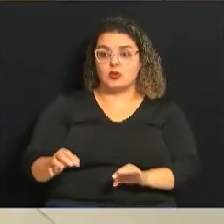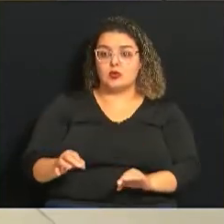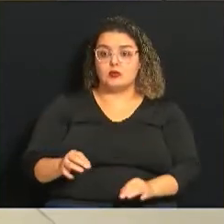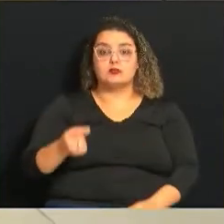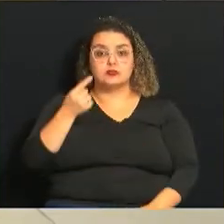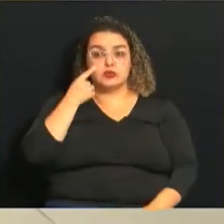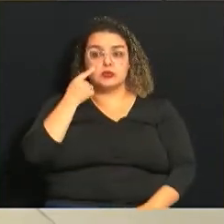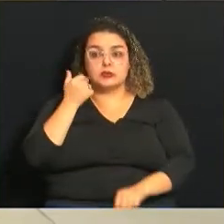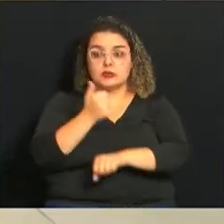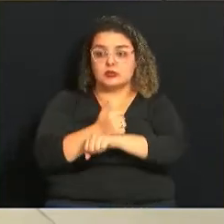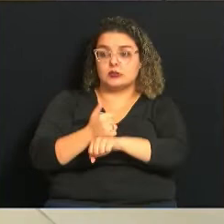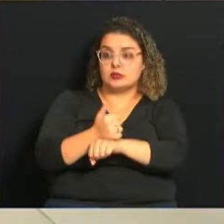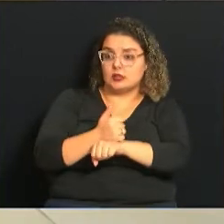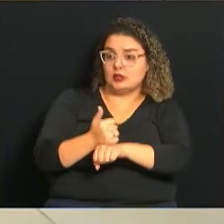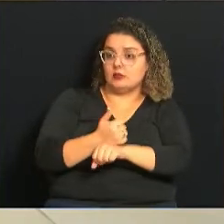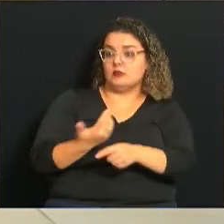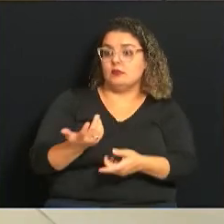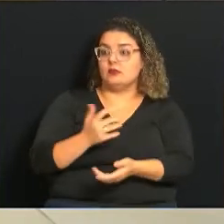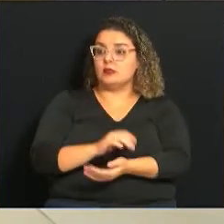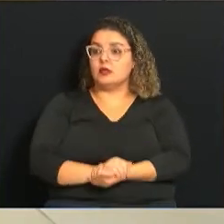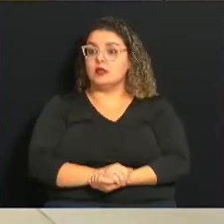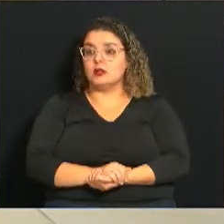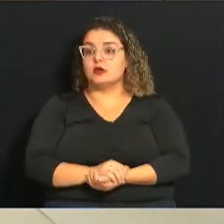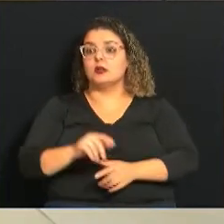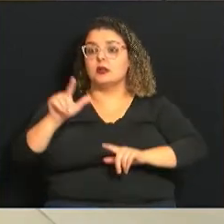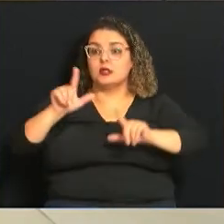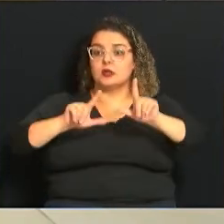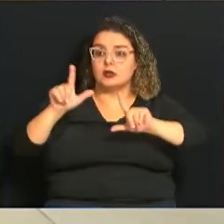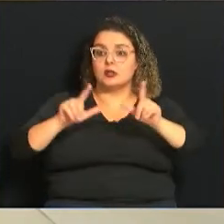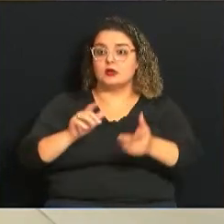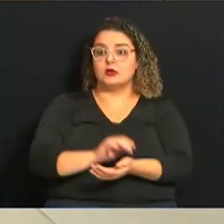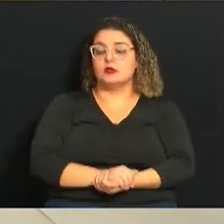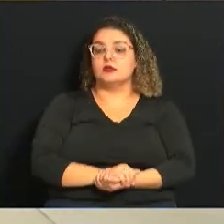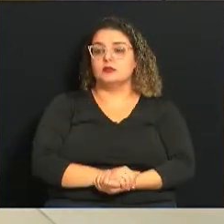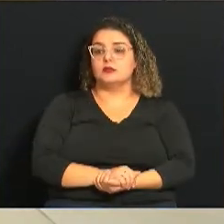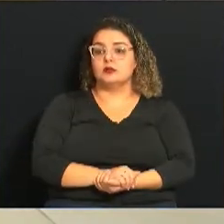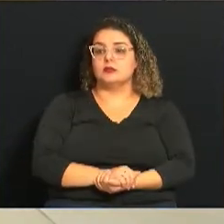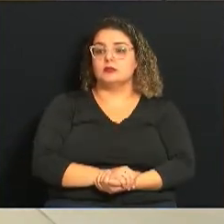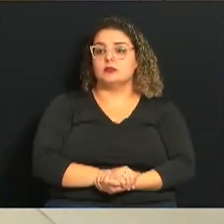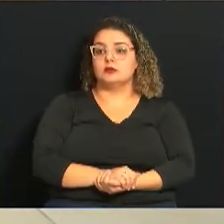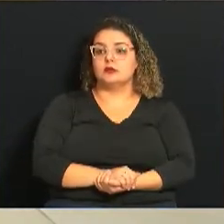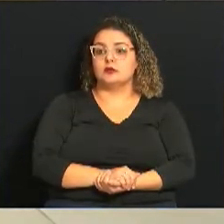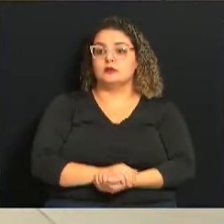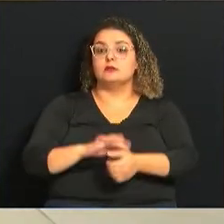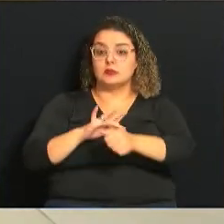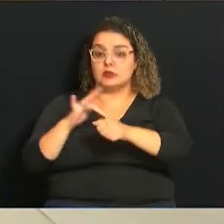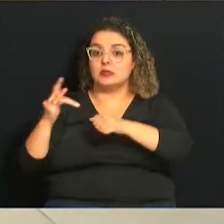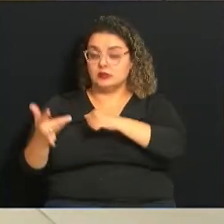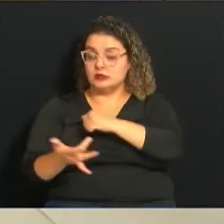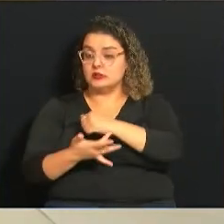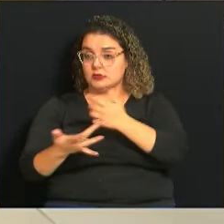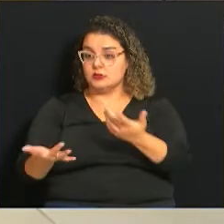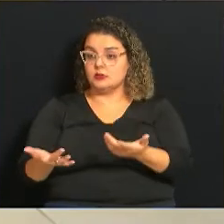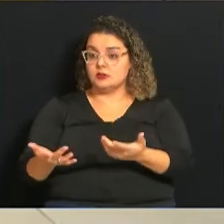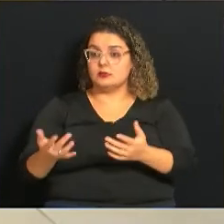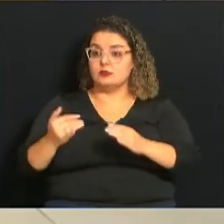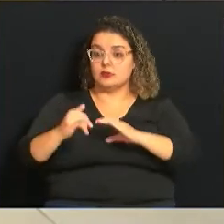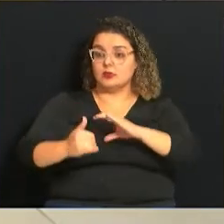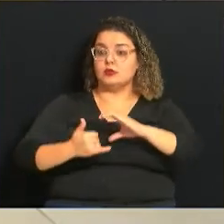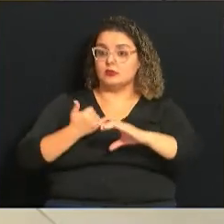na profissão, né? Seja na TV ou até mesmo pelas redes sociais, pelo YouTube,